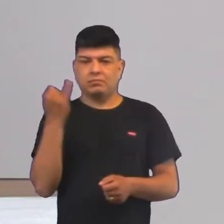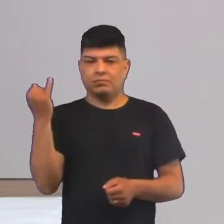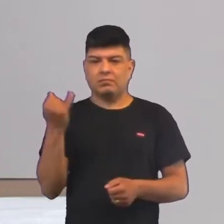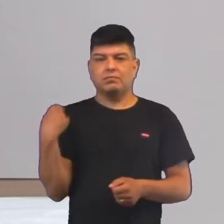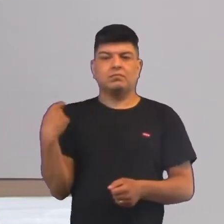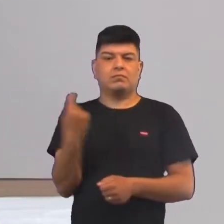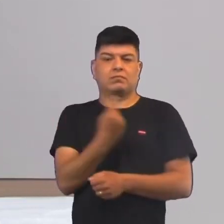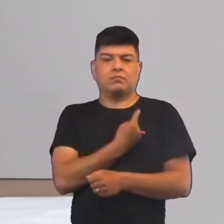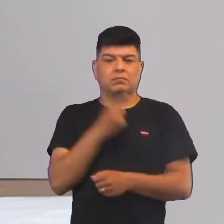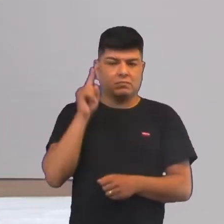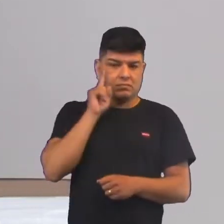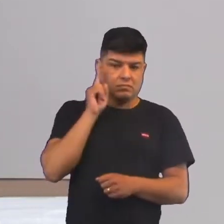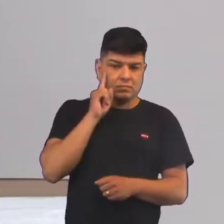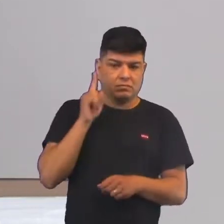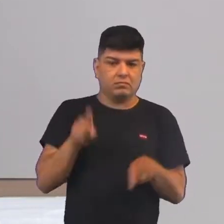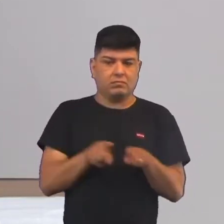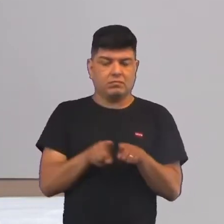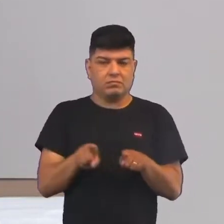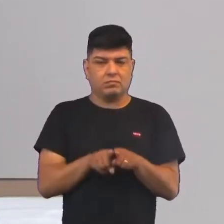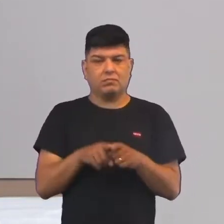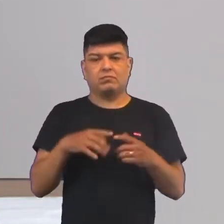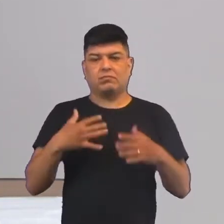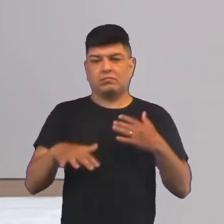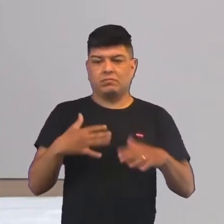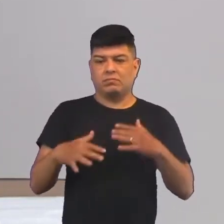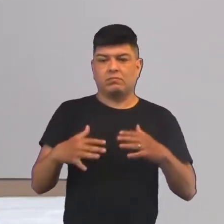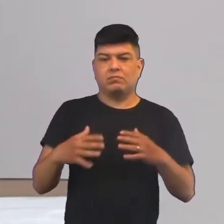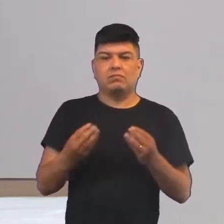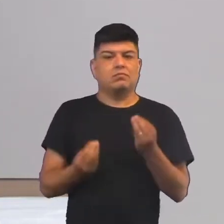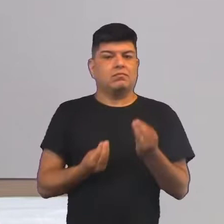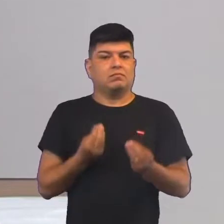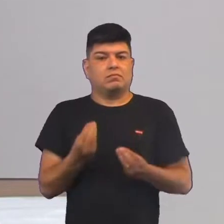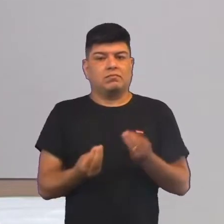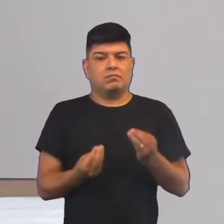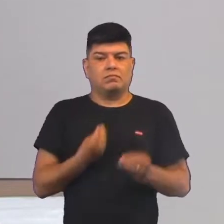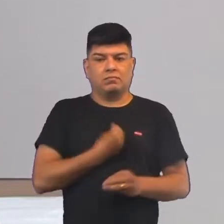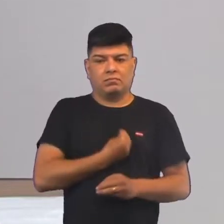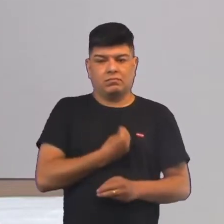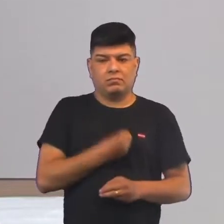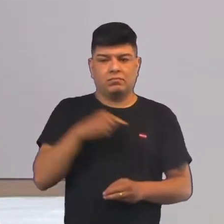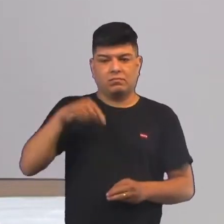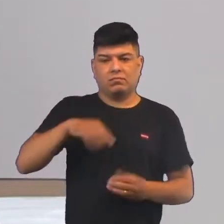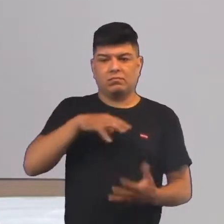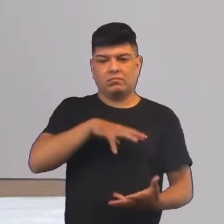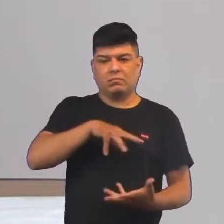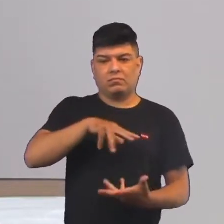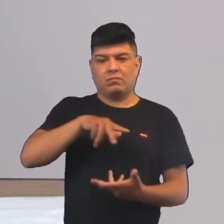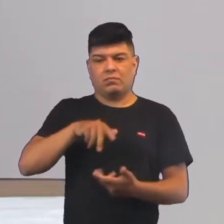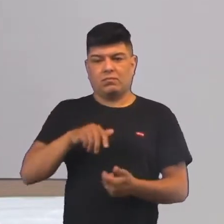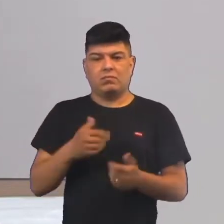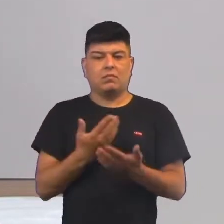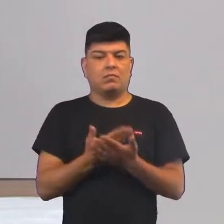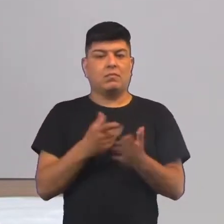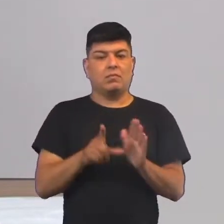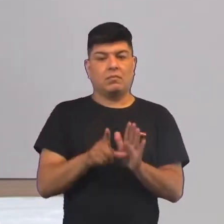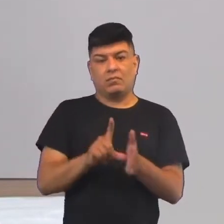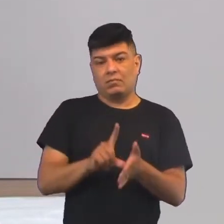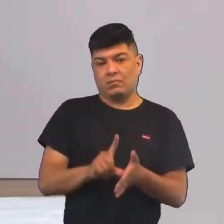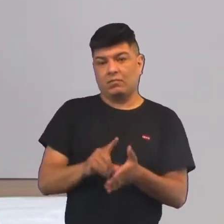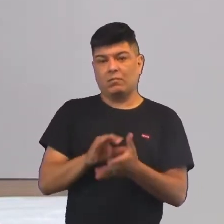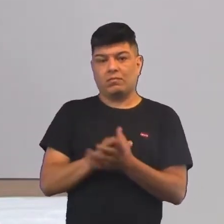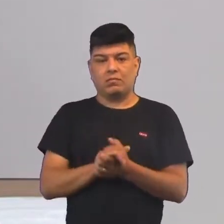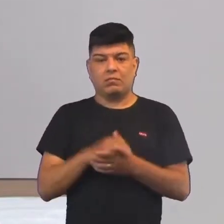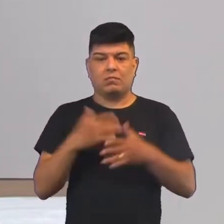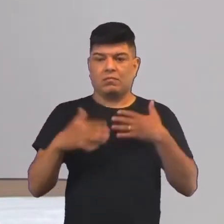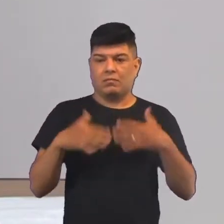nosso cotidiano e como esses movimentos afetam, em nossas vidas aqui na Terra. Na aula anterior nós falamos sobre